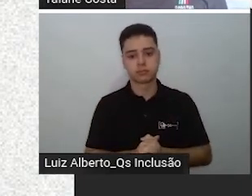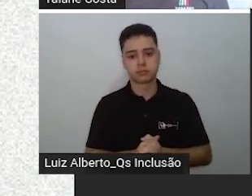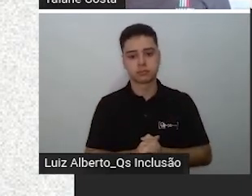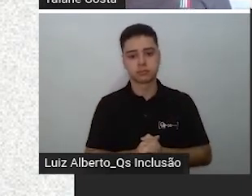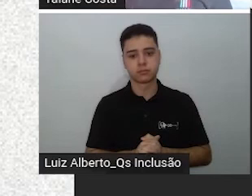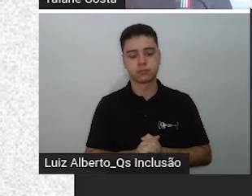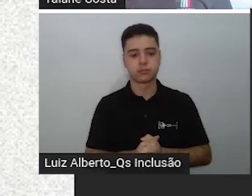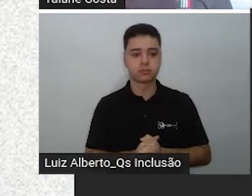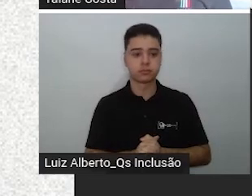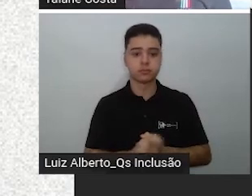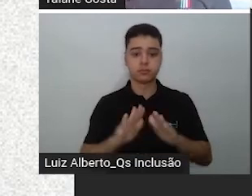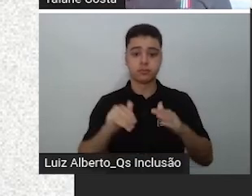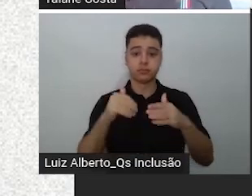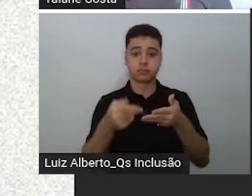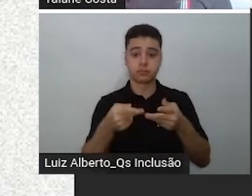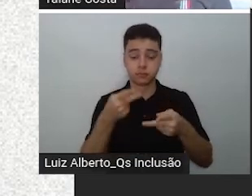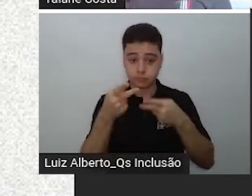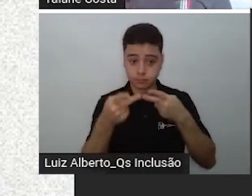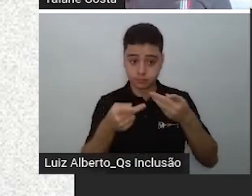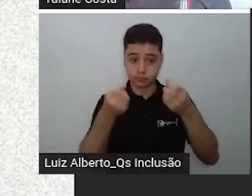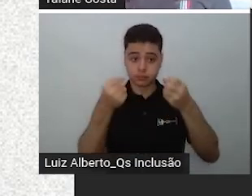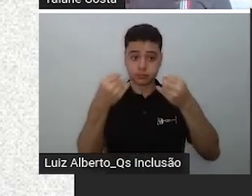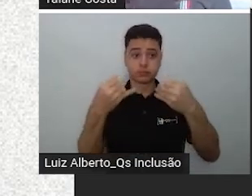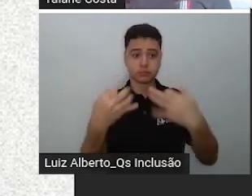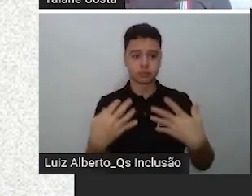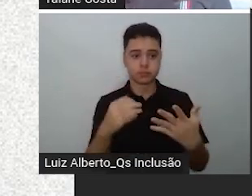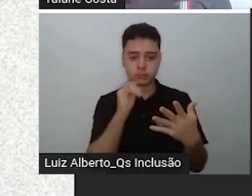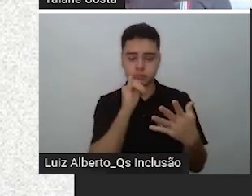e para basear